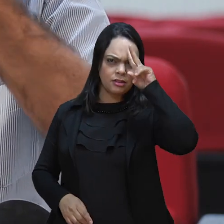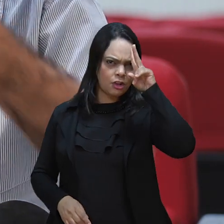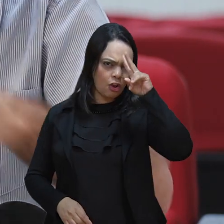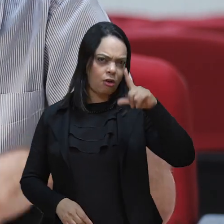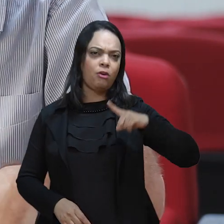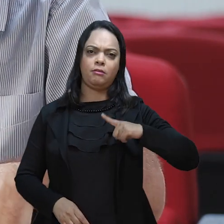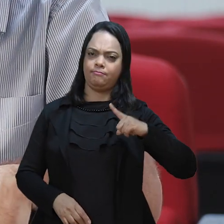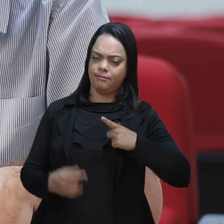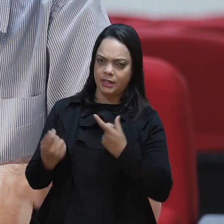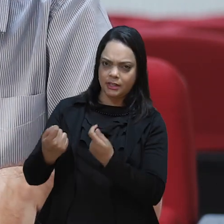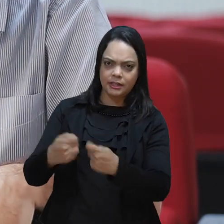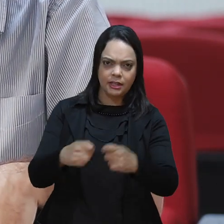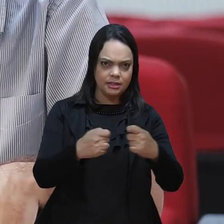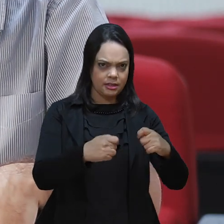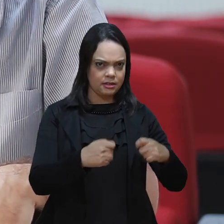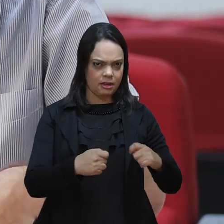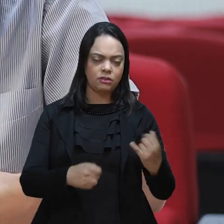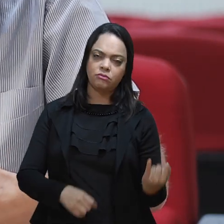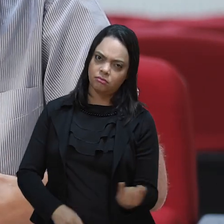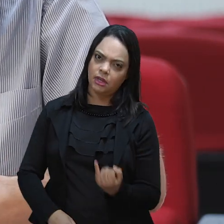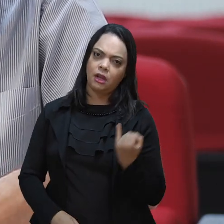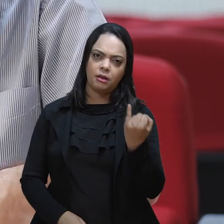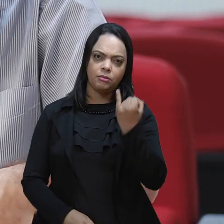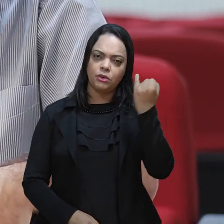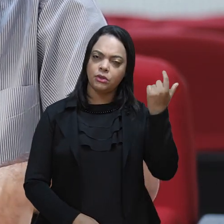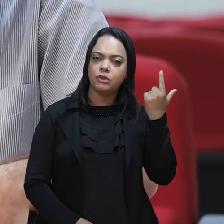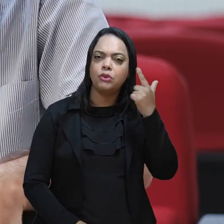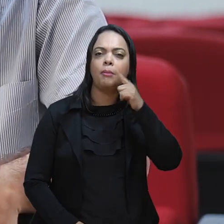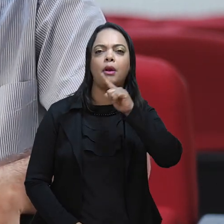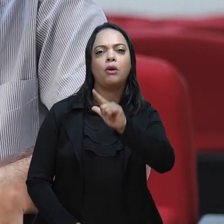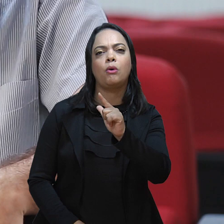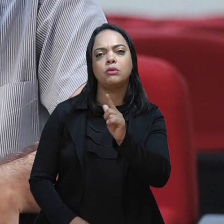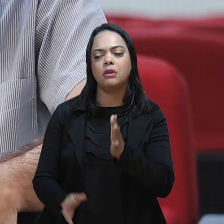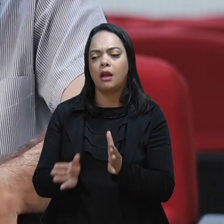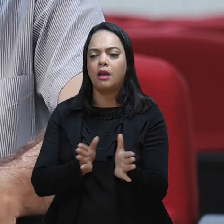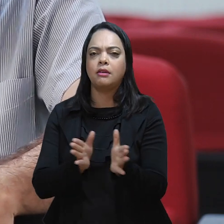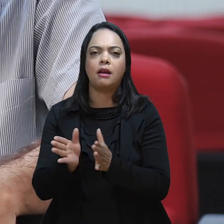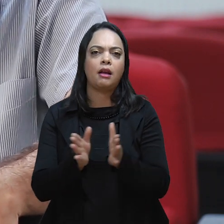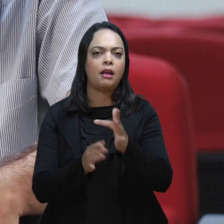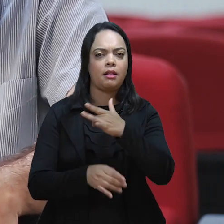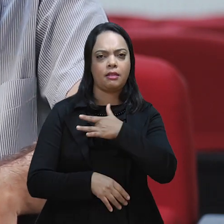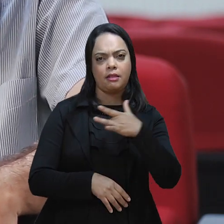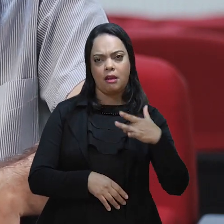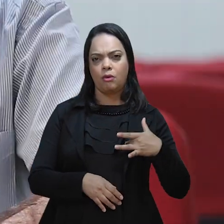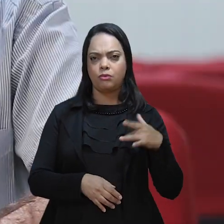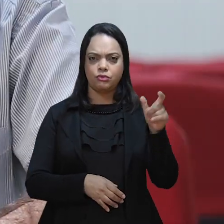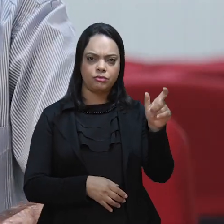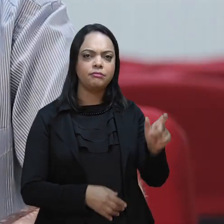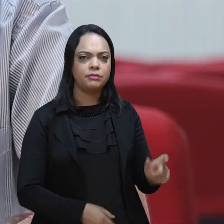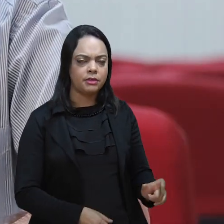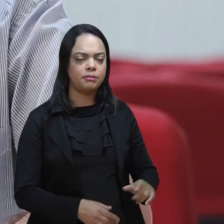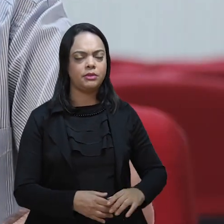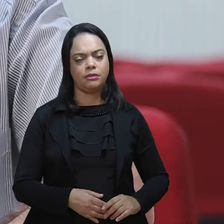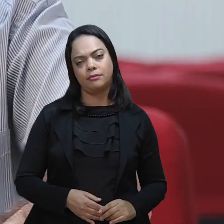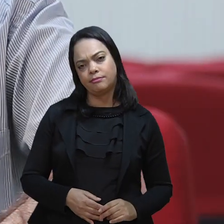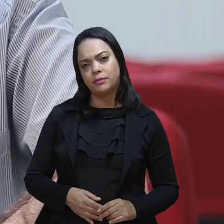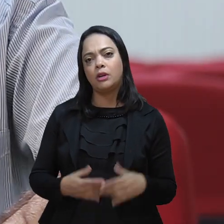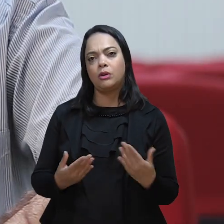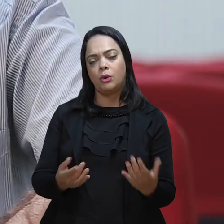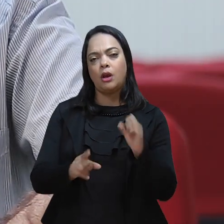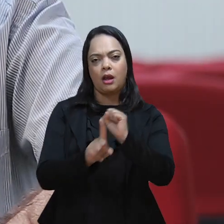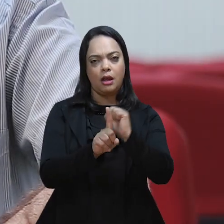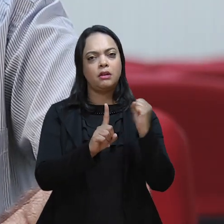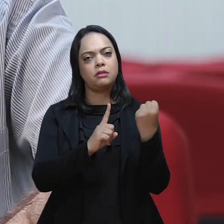necessidades. Isso é muito importante para garantir o acesso à saúde, produzir saúde naquele indivíduo, né? Então o serviço